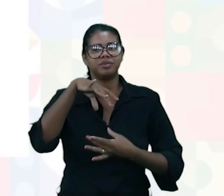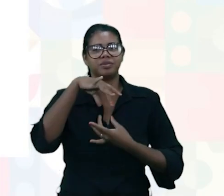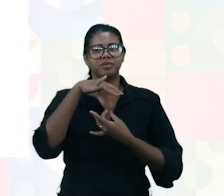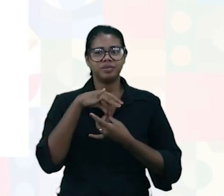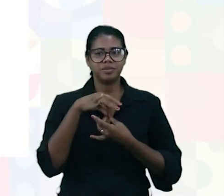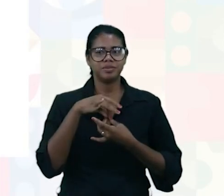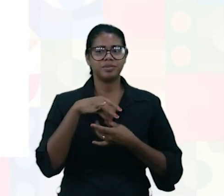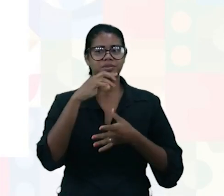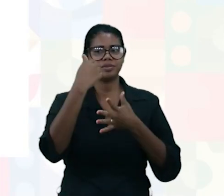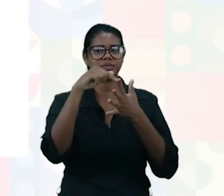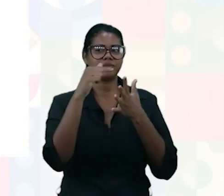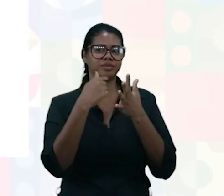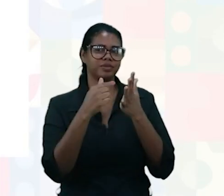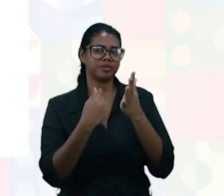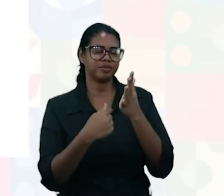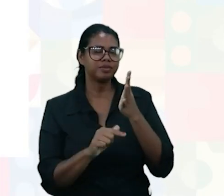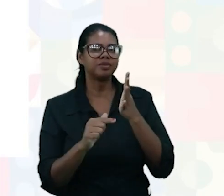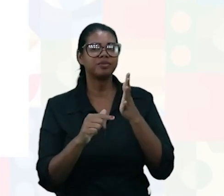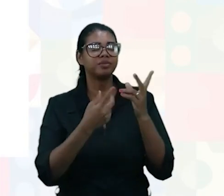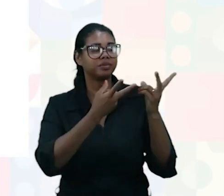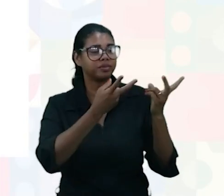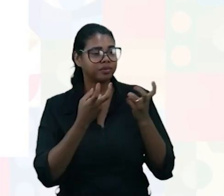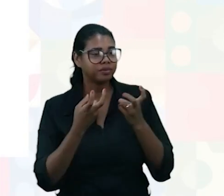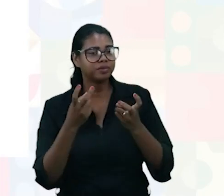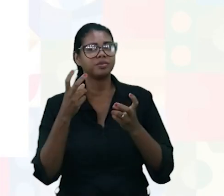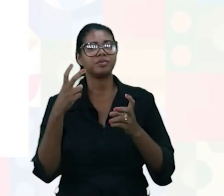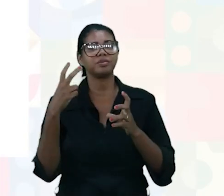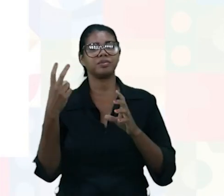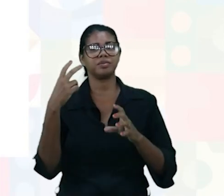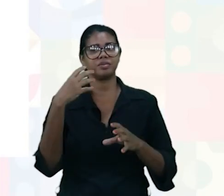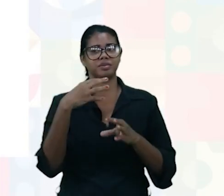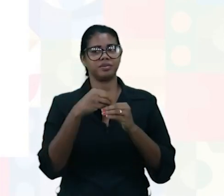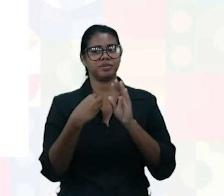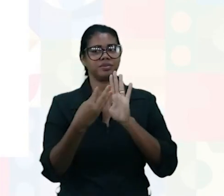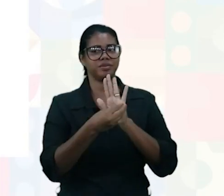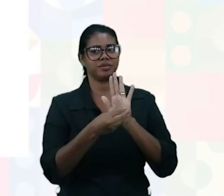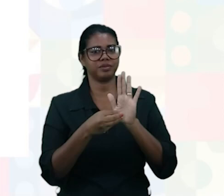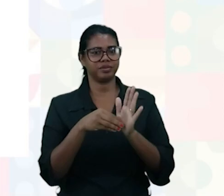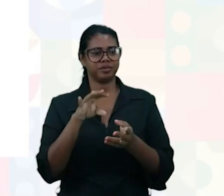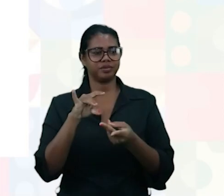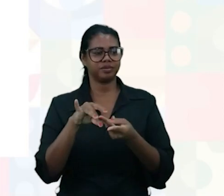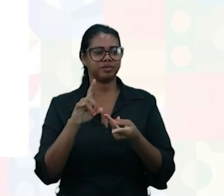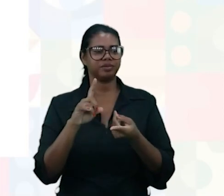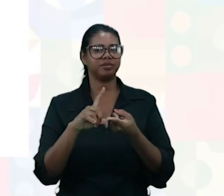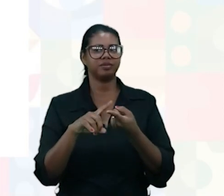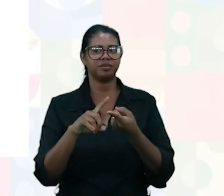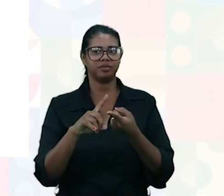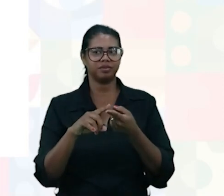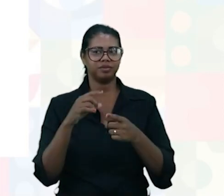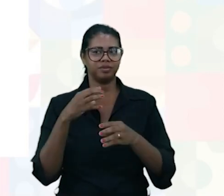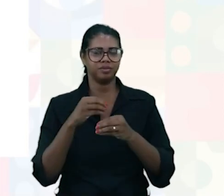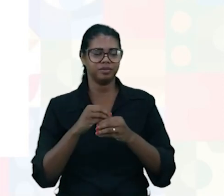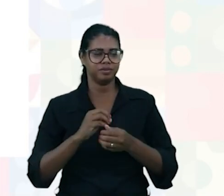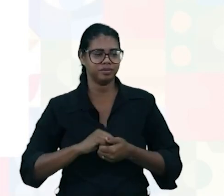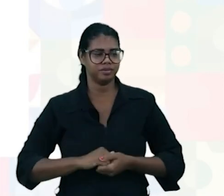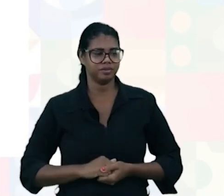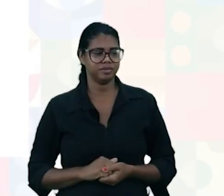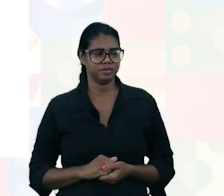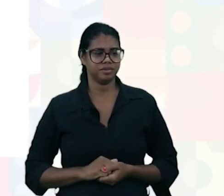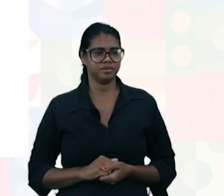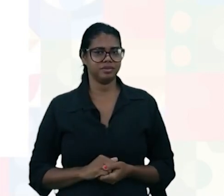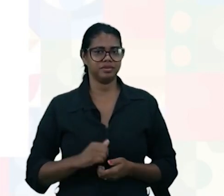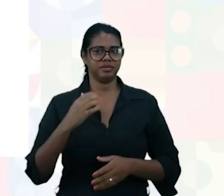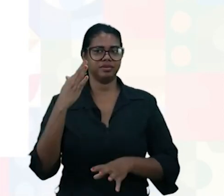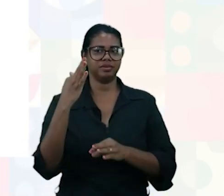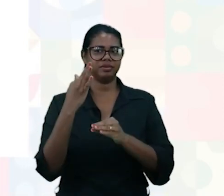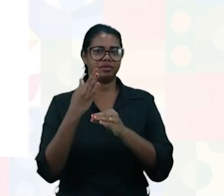classificações que são tão interessantes, aplicáveis, úteis e têm, sim, uma funcionalidade